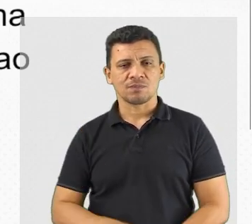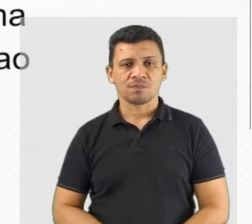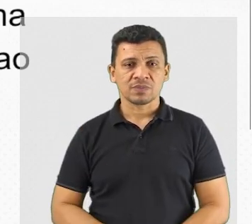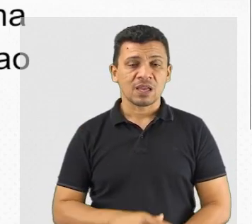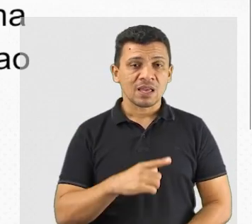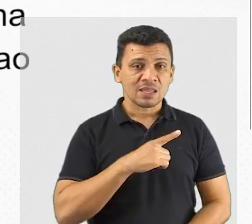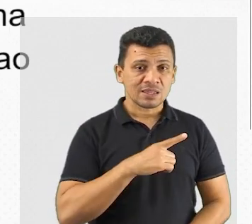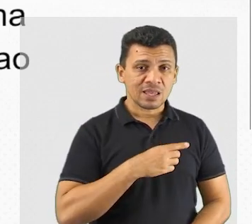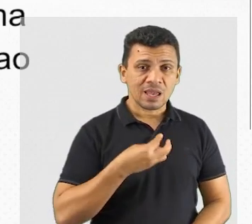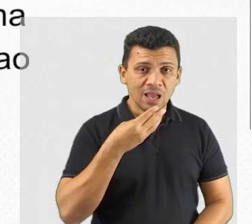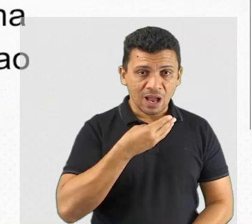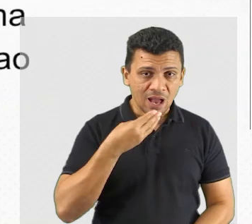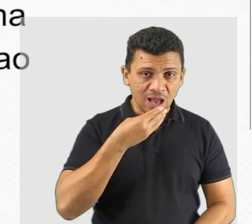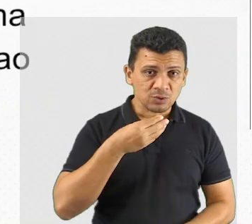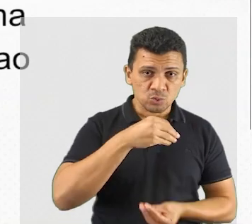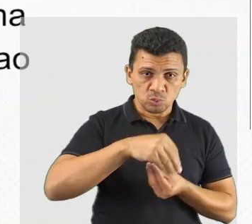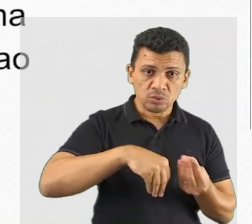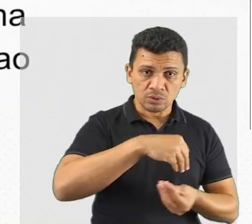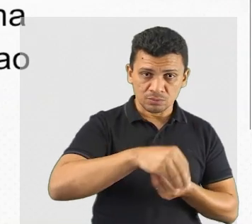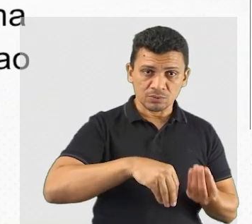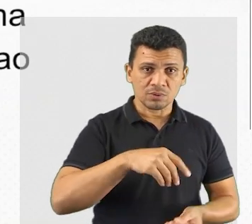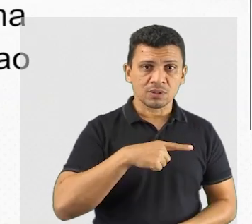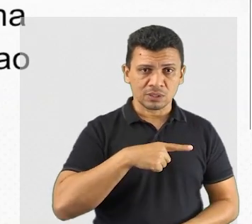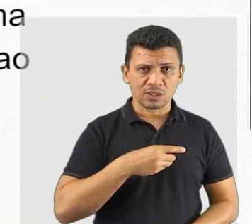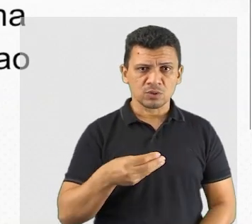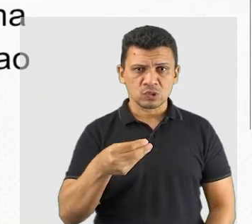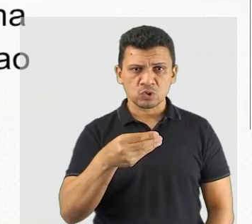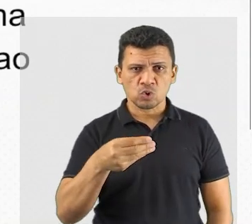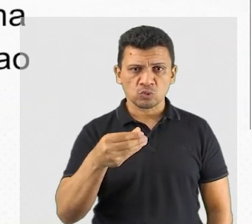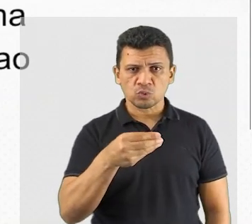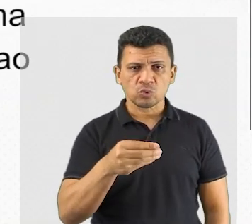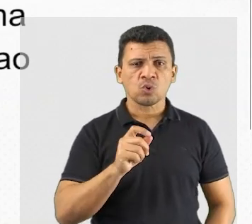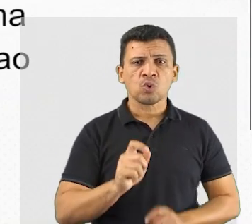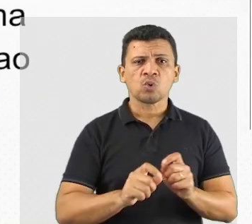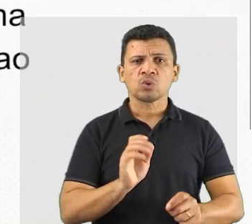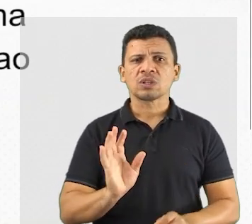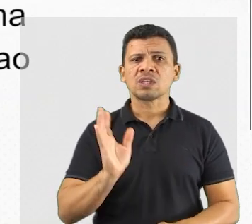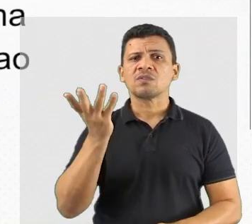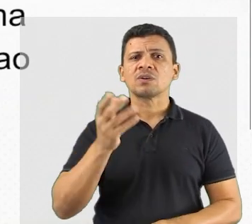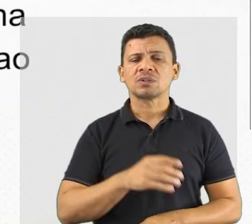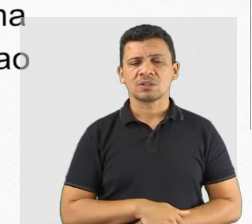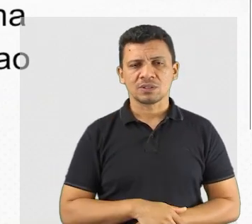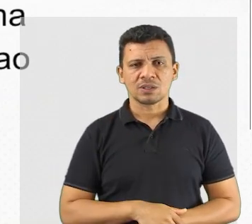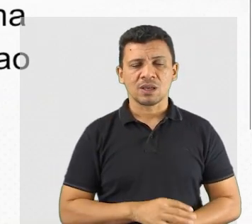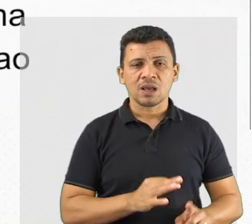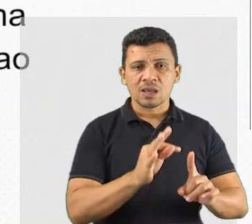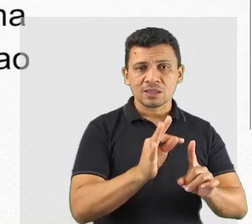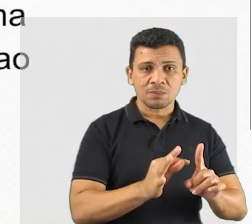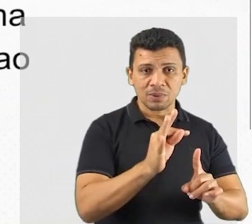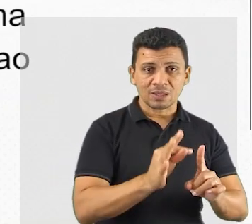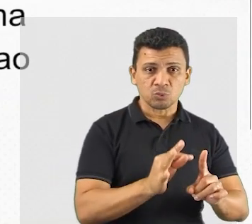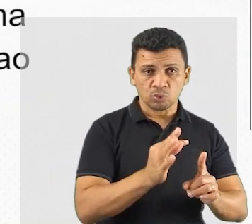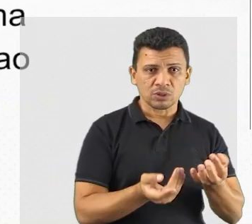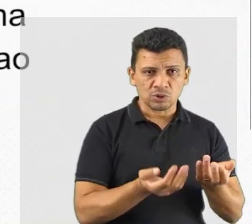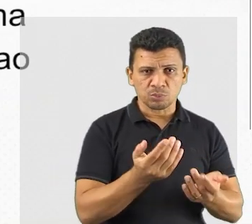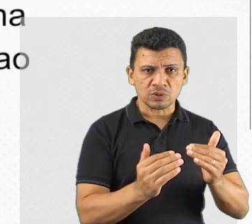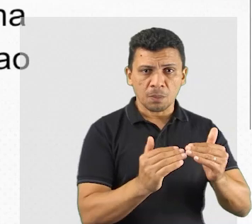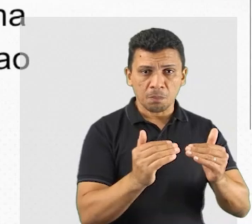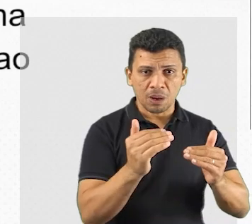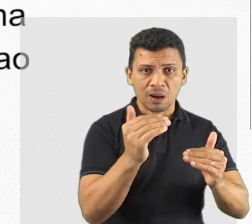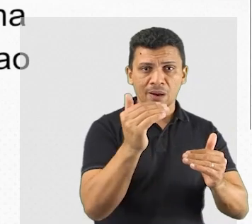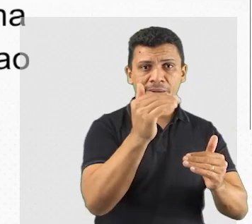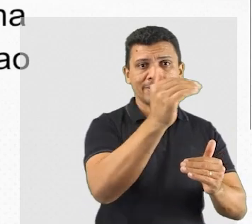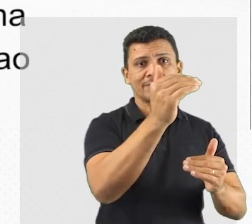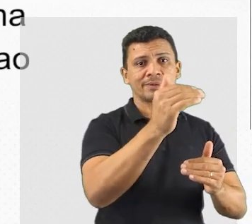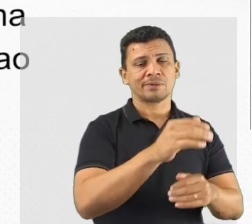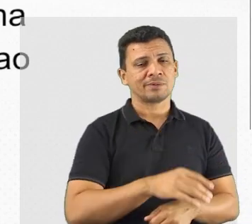tem sacarose, ela tem soluto, o que esse soluto provoca? Um aumento na temperatura de ebulição. Então, a